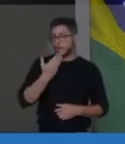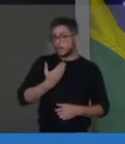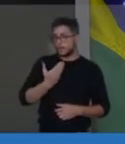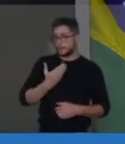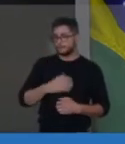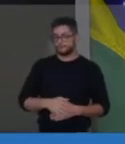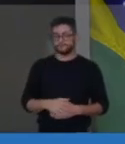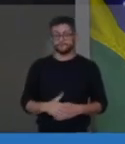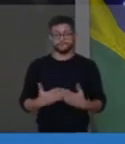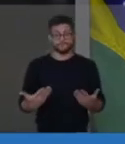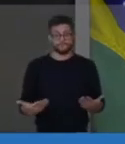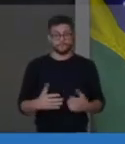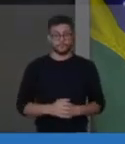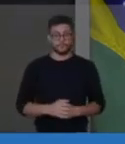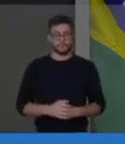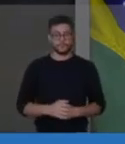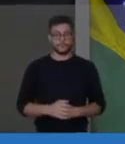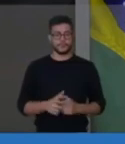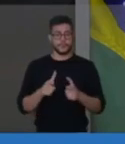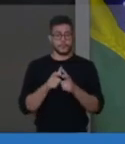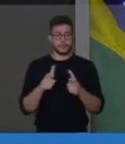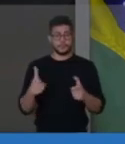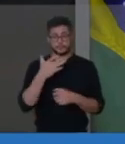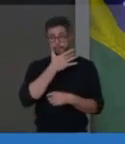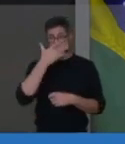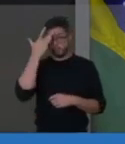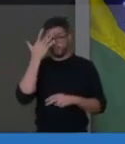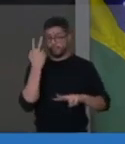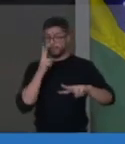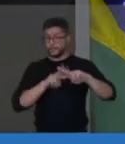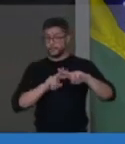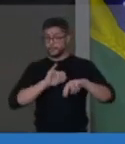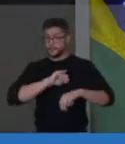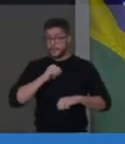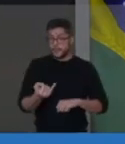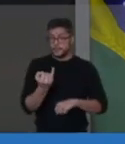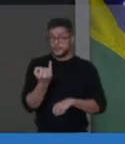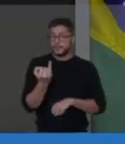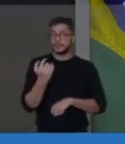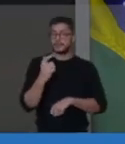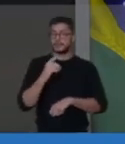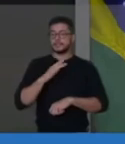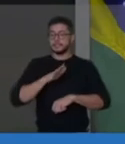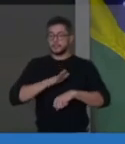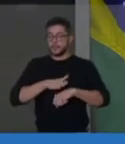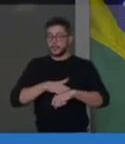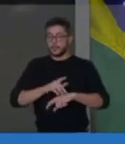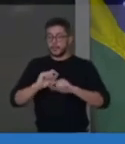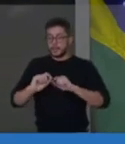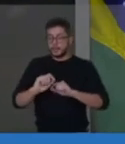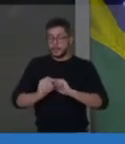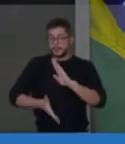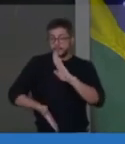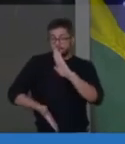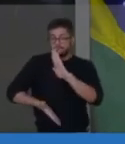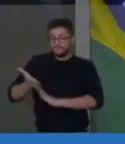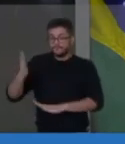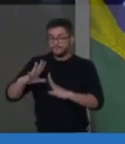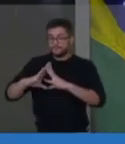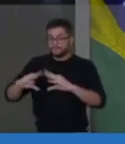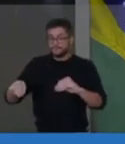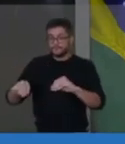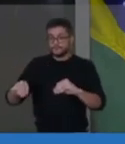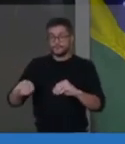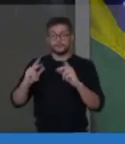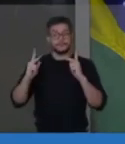presos aproveita a oportunidade desta modalidade de saída temporária para se evadir do cumprimento de sua pena. A